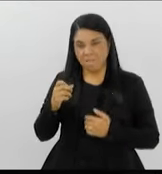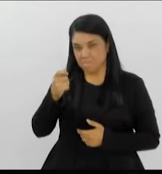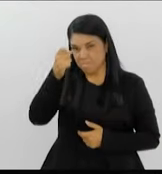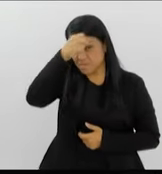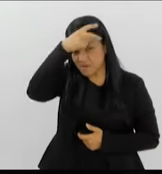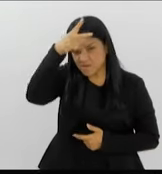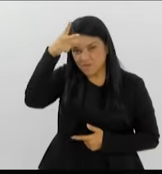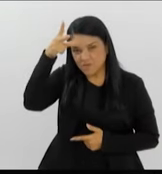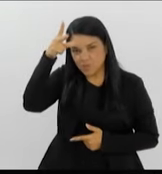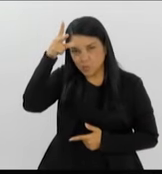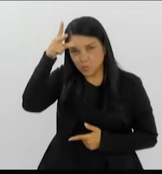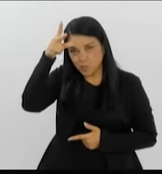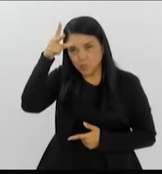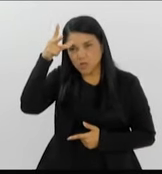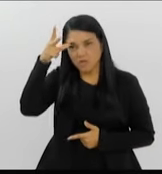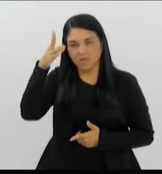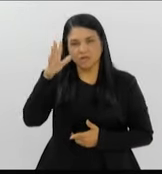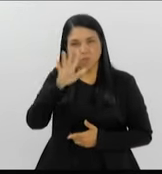prefeitura como um todo,